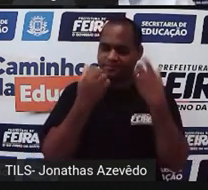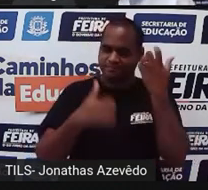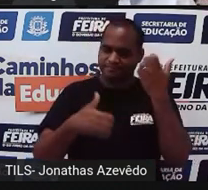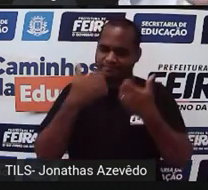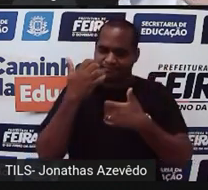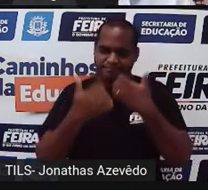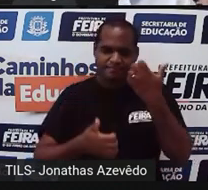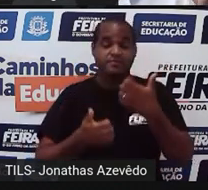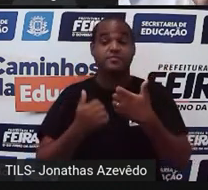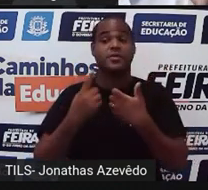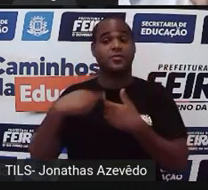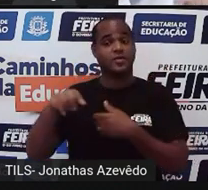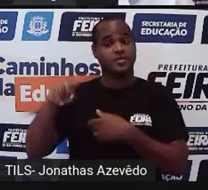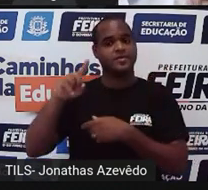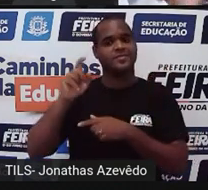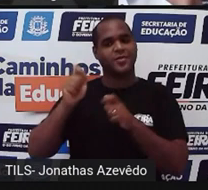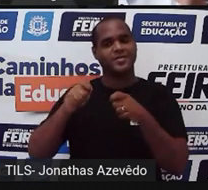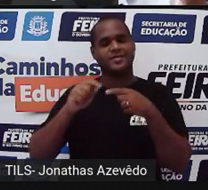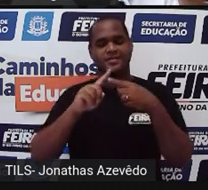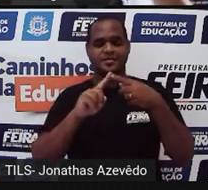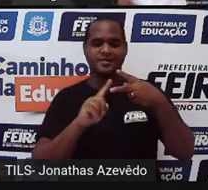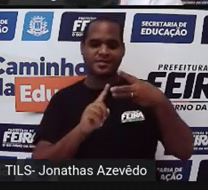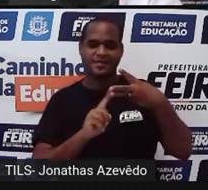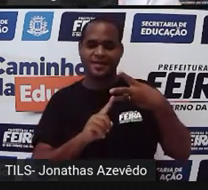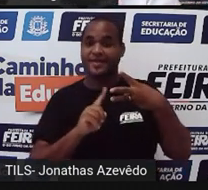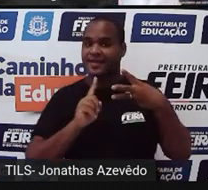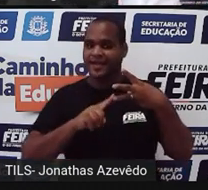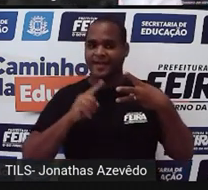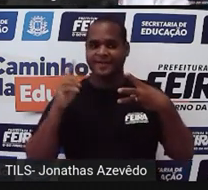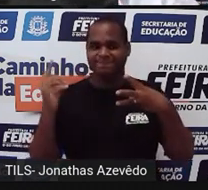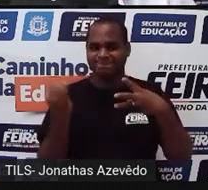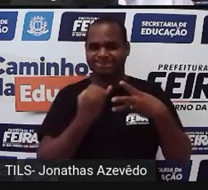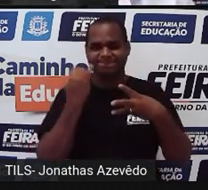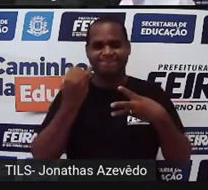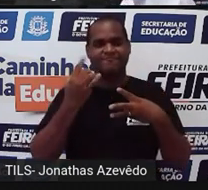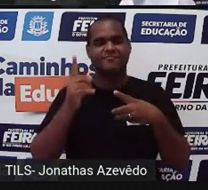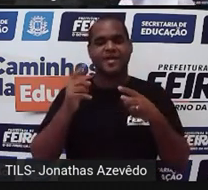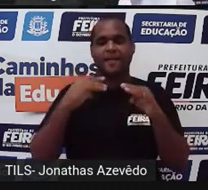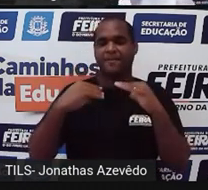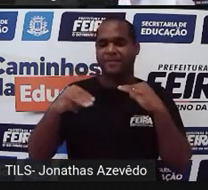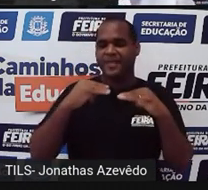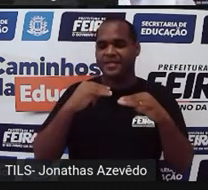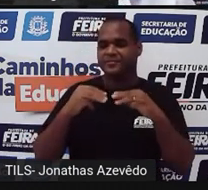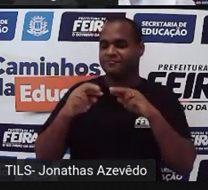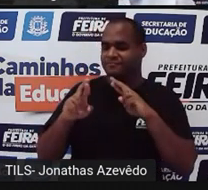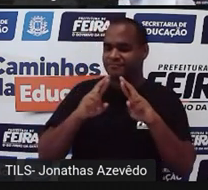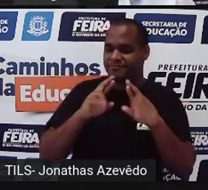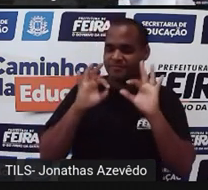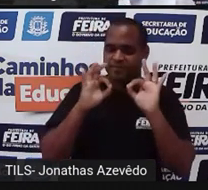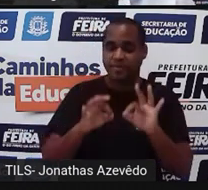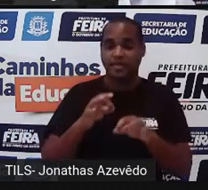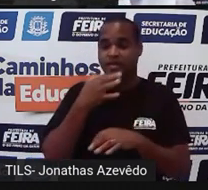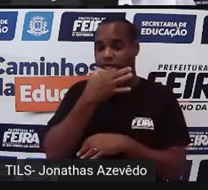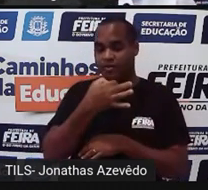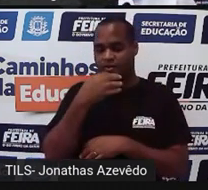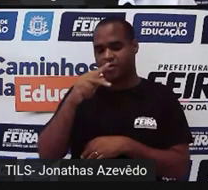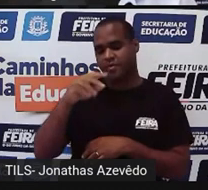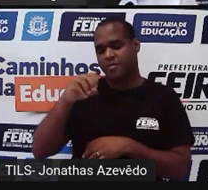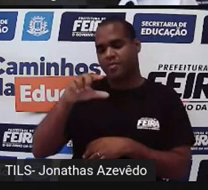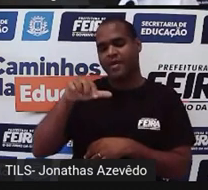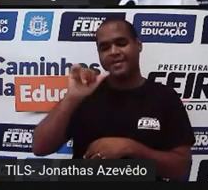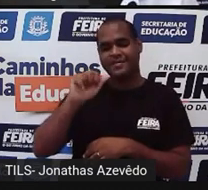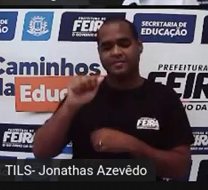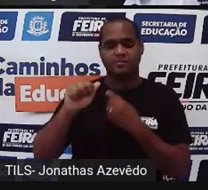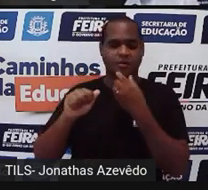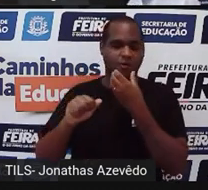gente vai para o terceiro passo do método de resolução sugerido por Pollier, que